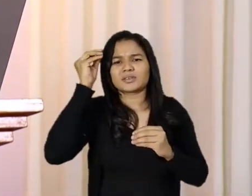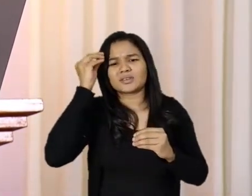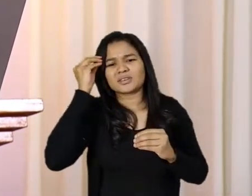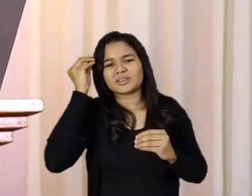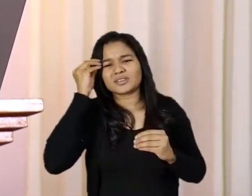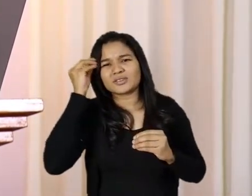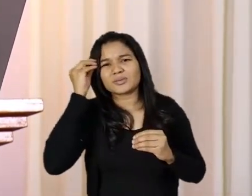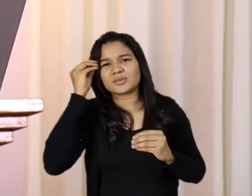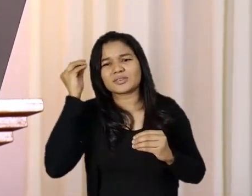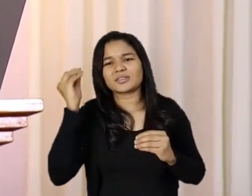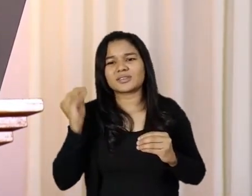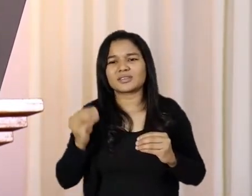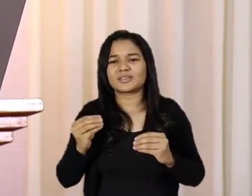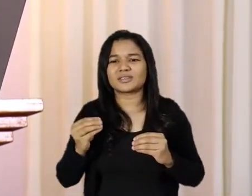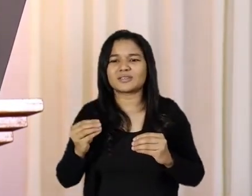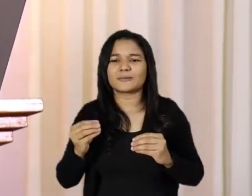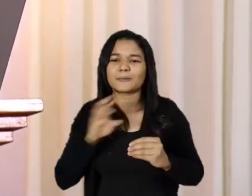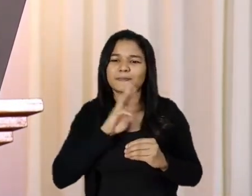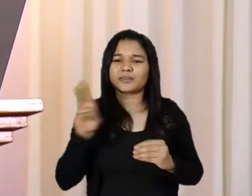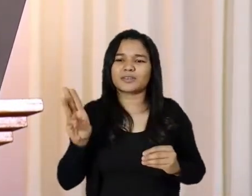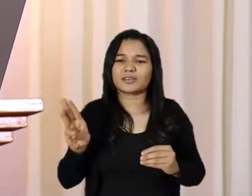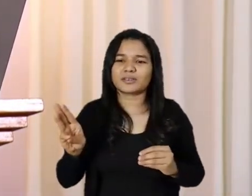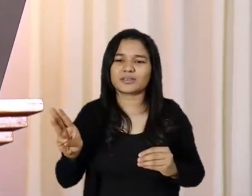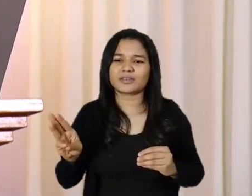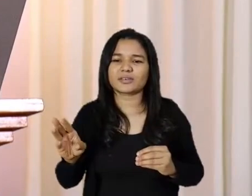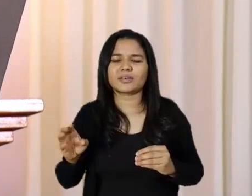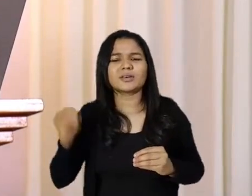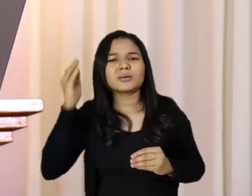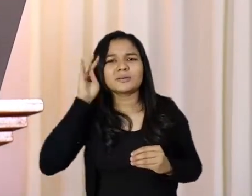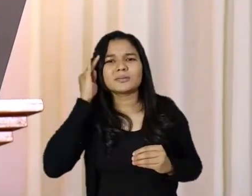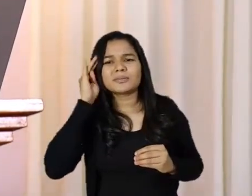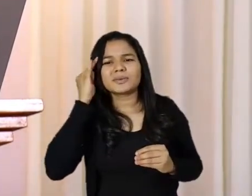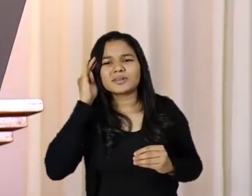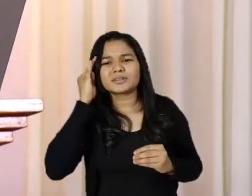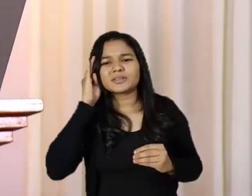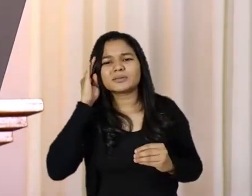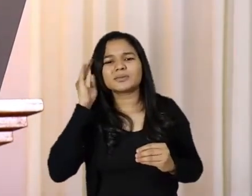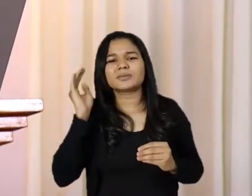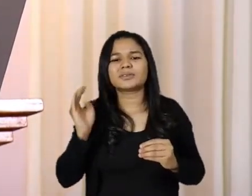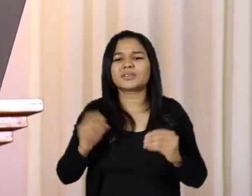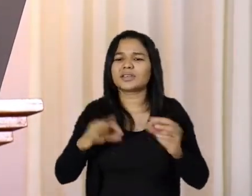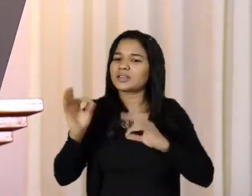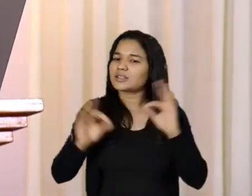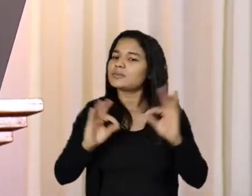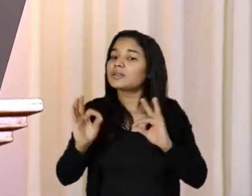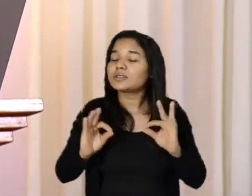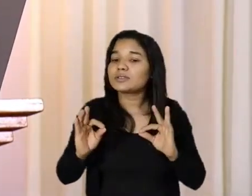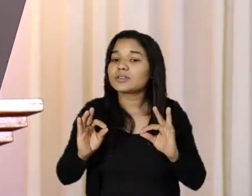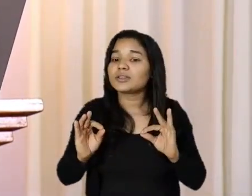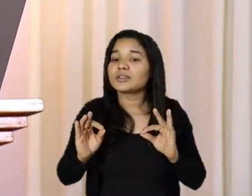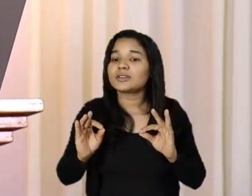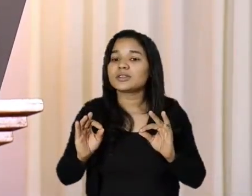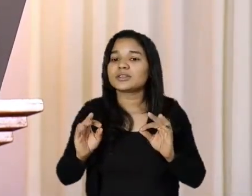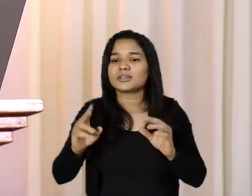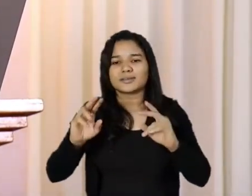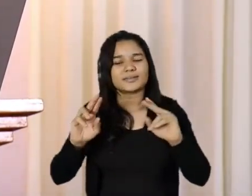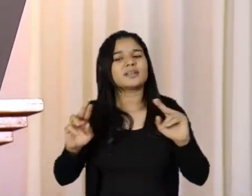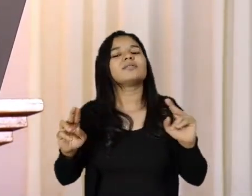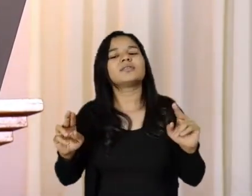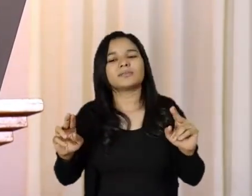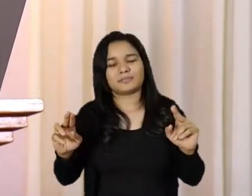segundos e terceiros. Percebam que as especificações, elas estavam associadas com o que nós temos numa casa